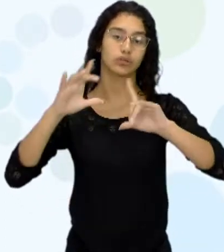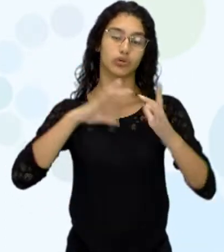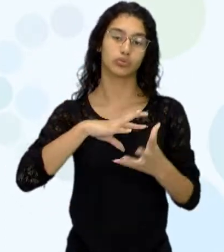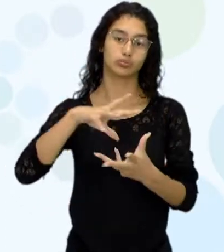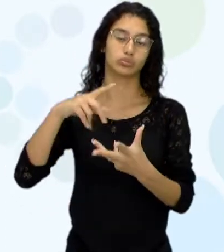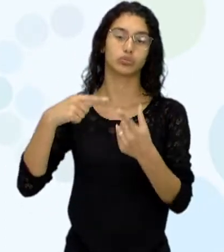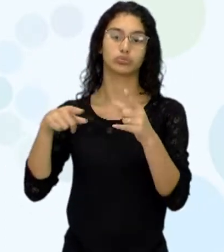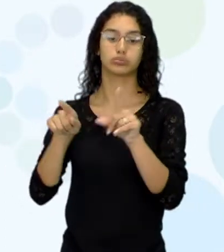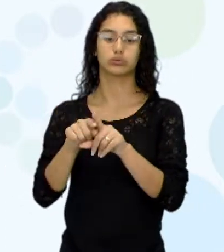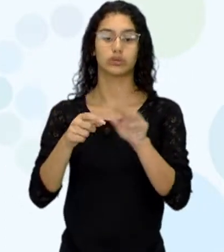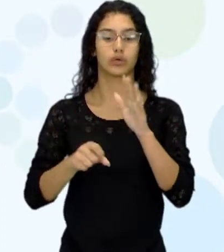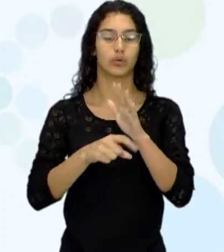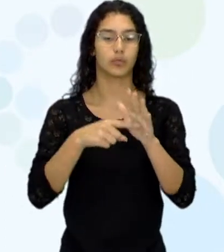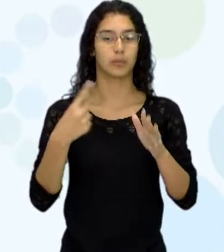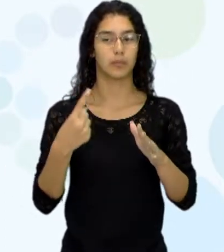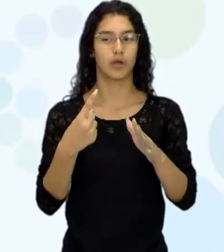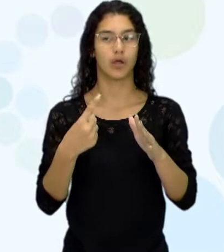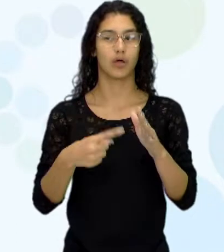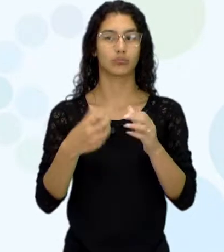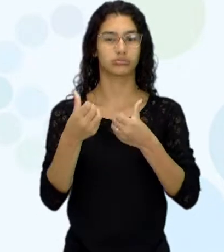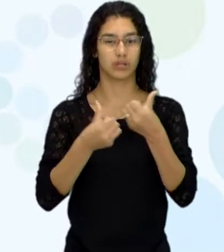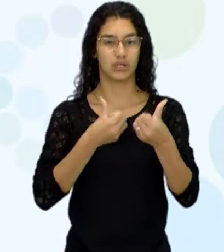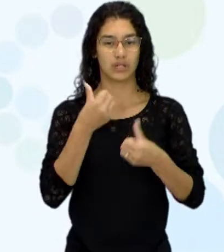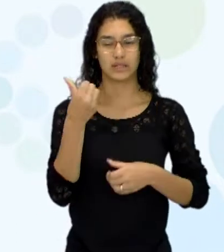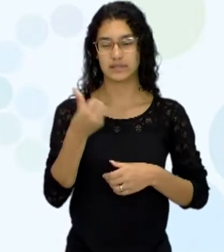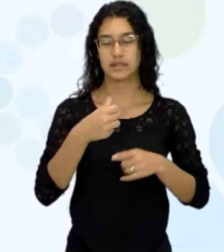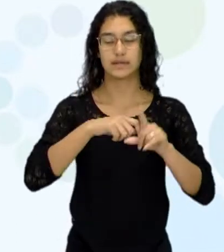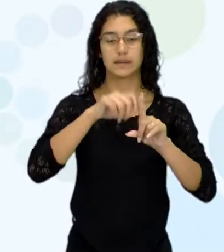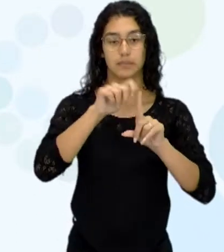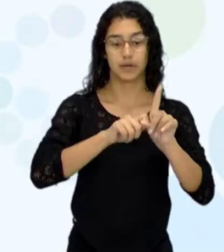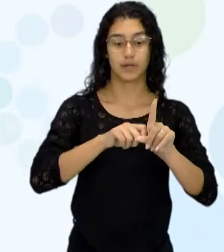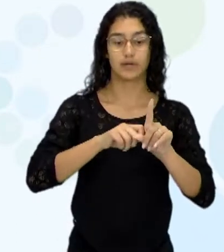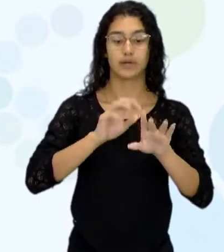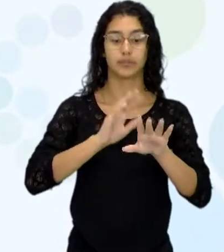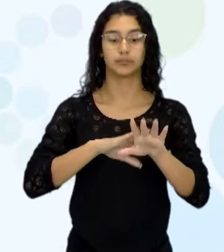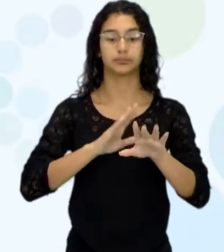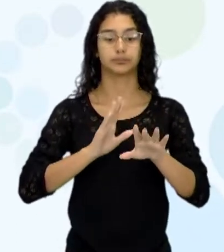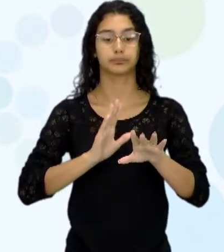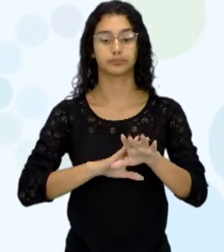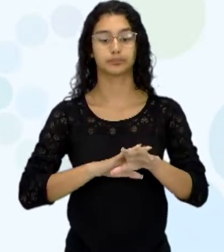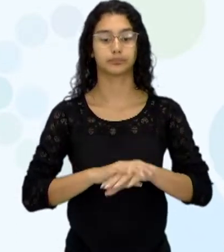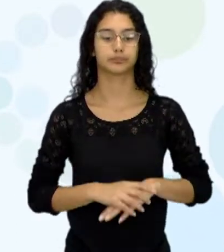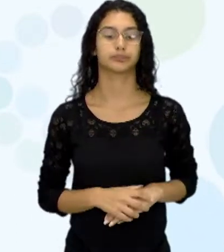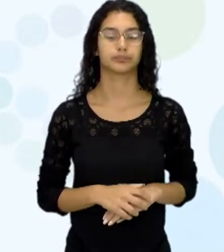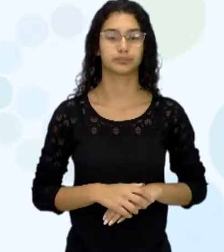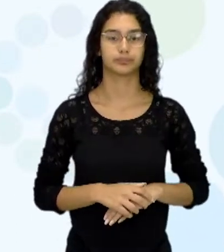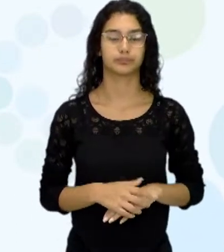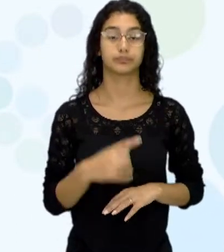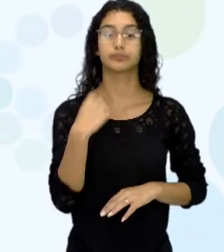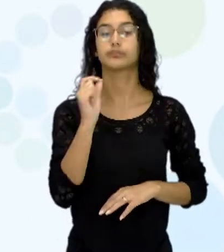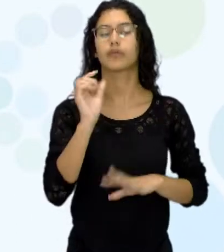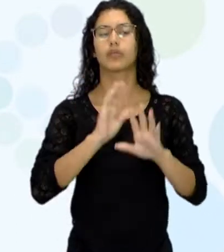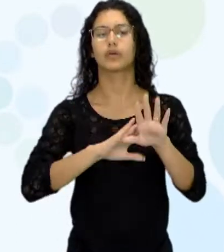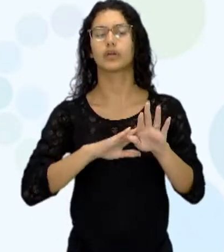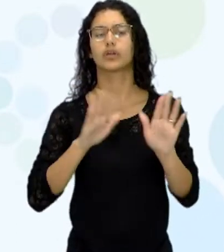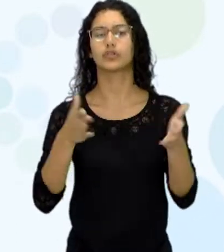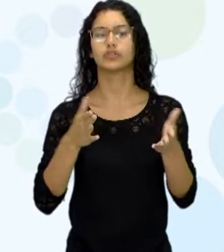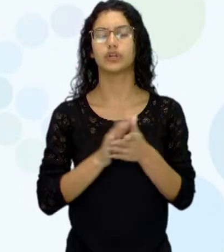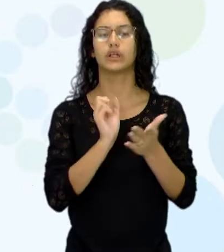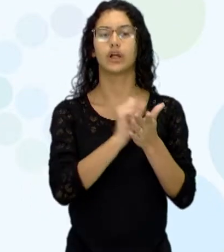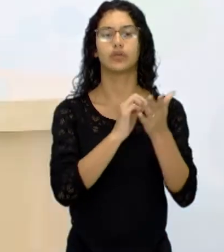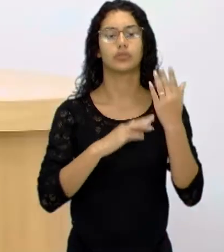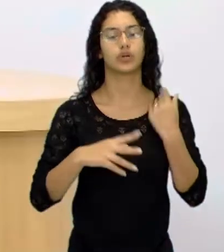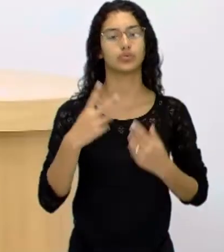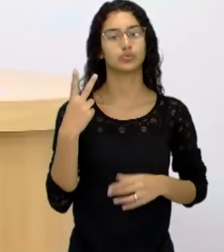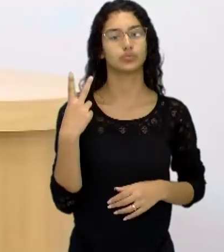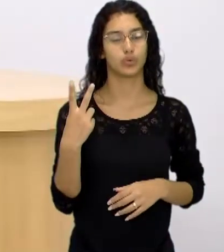que são esses primeiros 6 meses. E o componente curricular é esse aí, Laboratório de Produção Jornalística. O que nós vamos fazer hoje? Na atividade